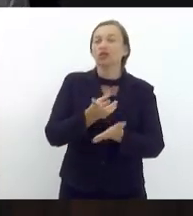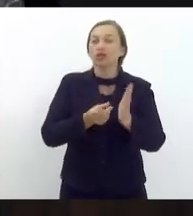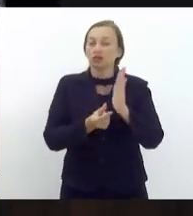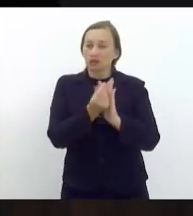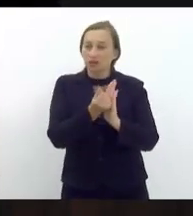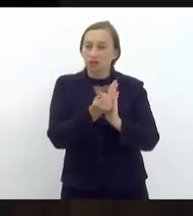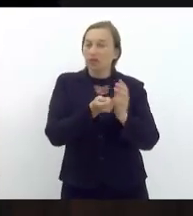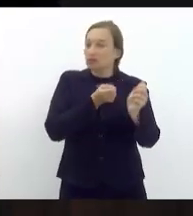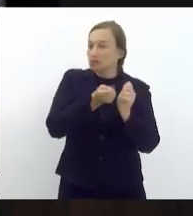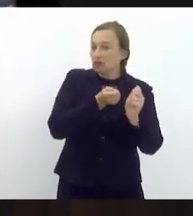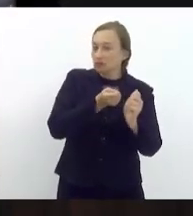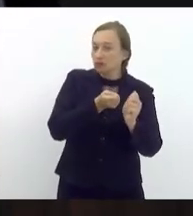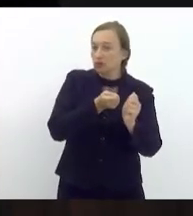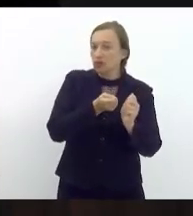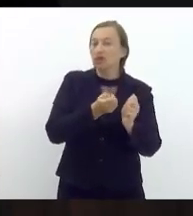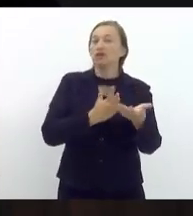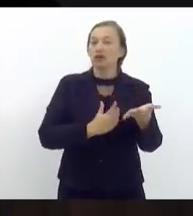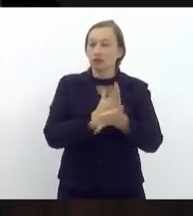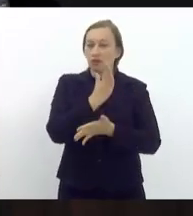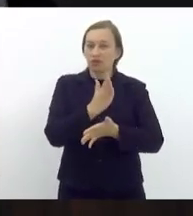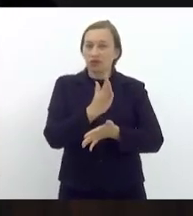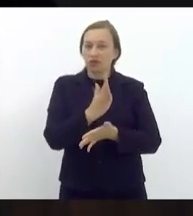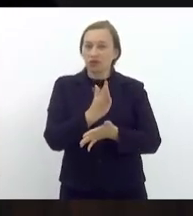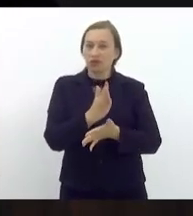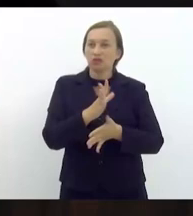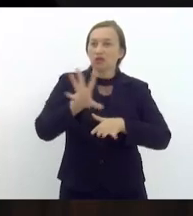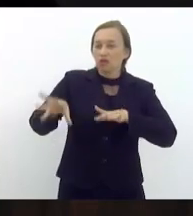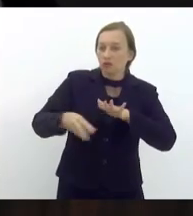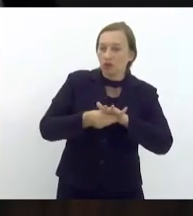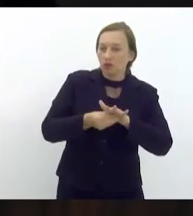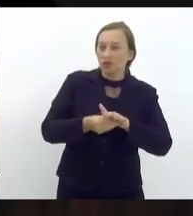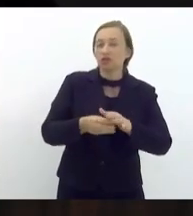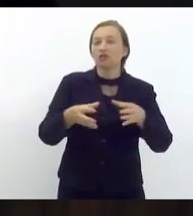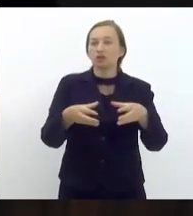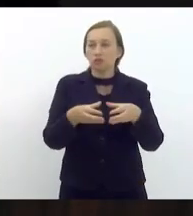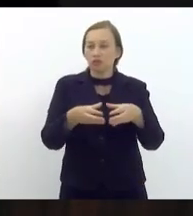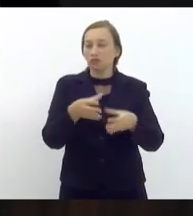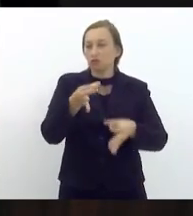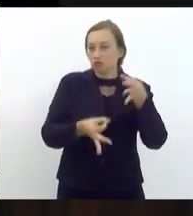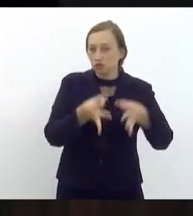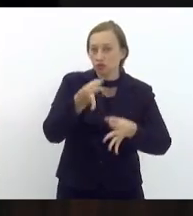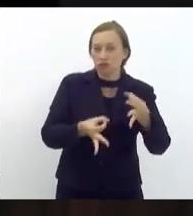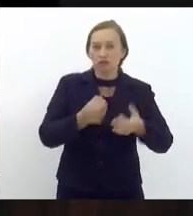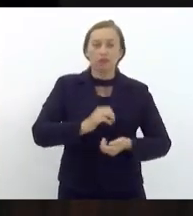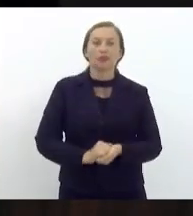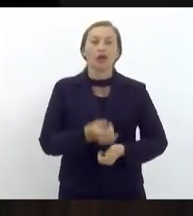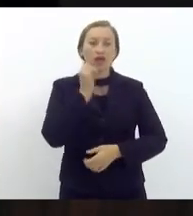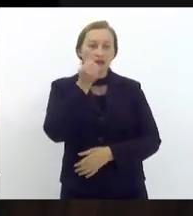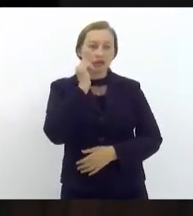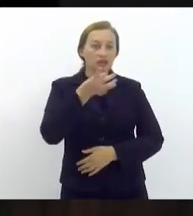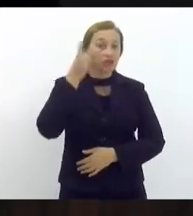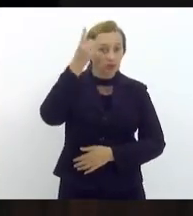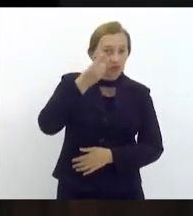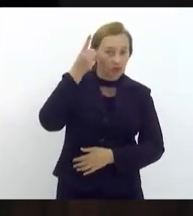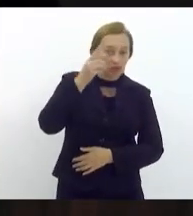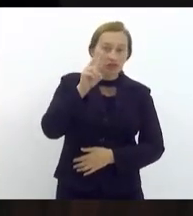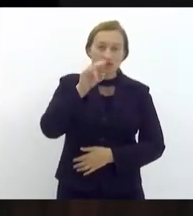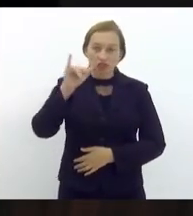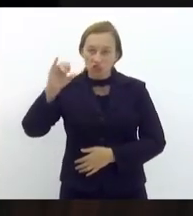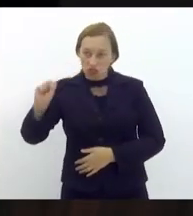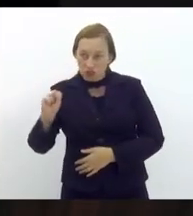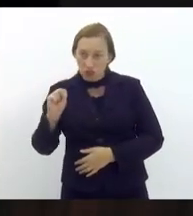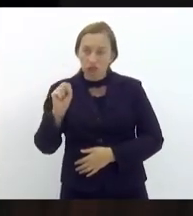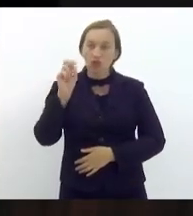Finanças fiscalização financeira e controle favorável com as emendas da comissão de constituição e justiça relatores deputados Vinícius